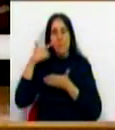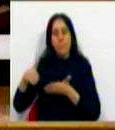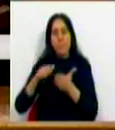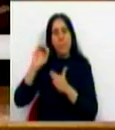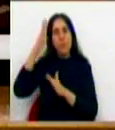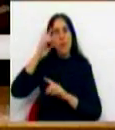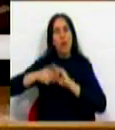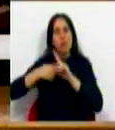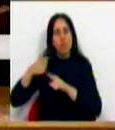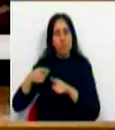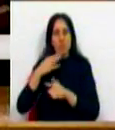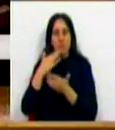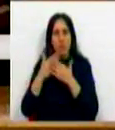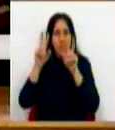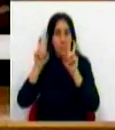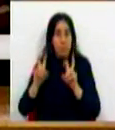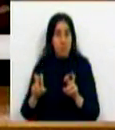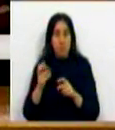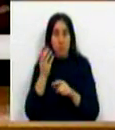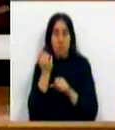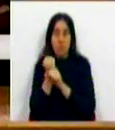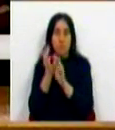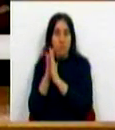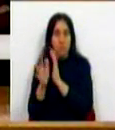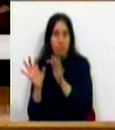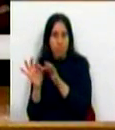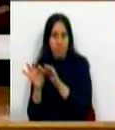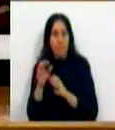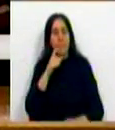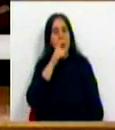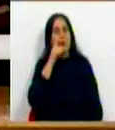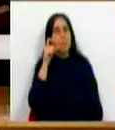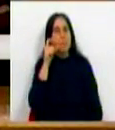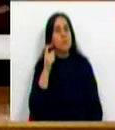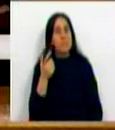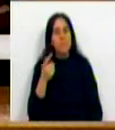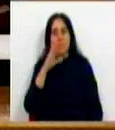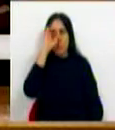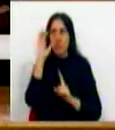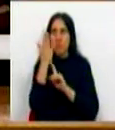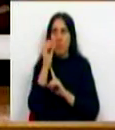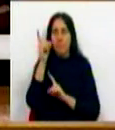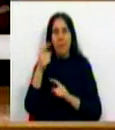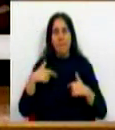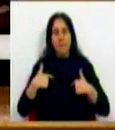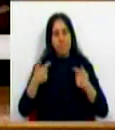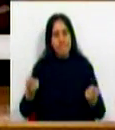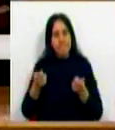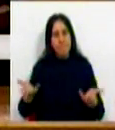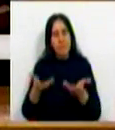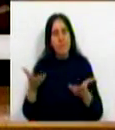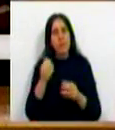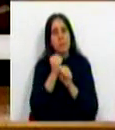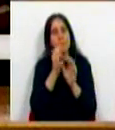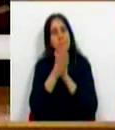estratégicas onde se incluem as matérias relacionadas com o mercado de trabalho. O compromisso de fazer do próprio Estado um agente promotor de melhores